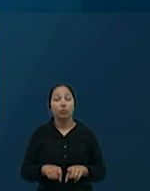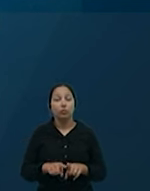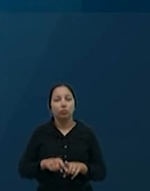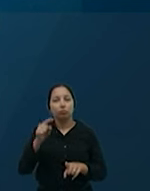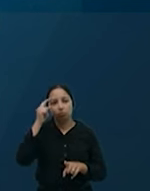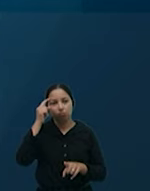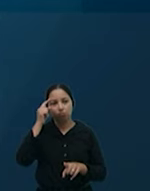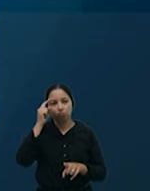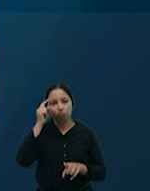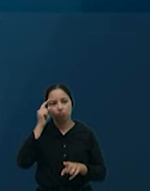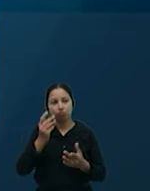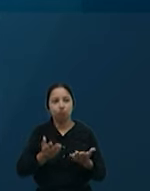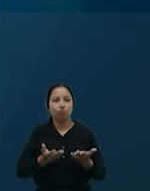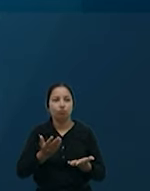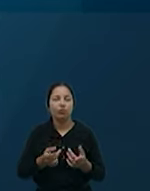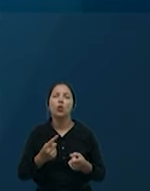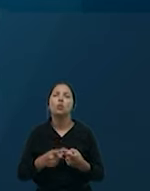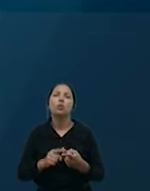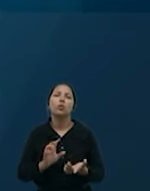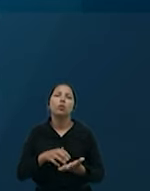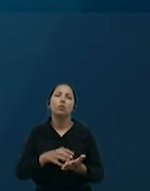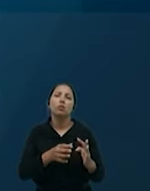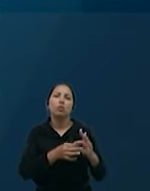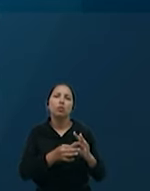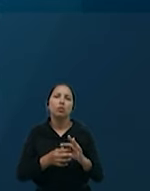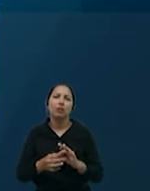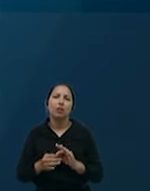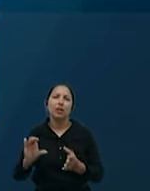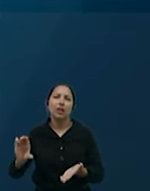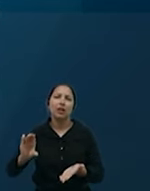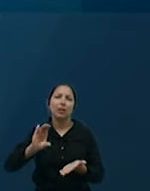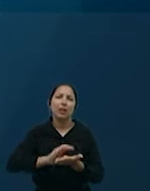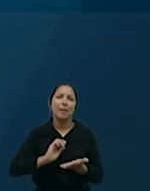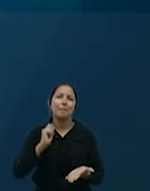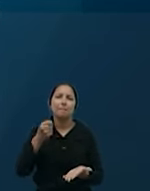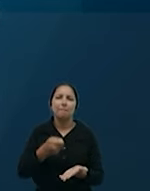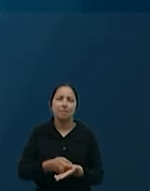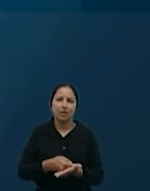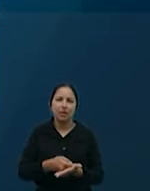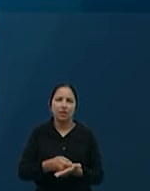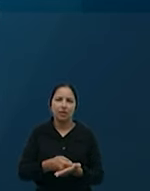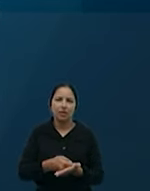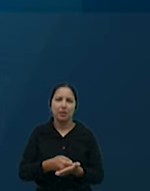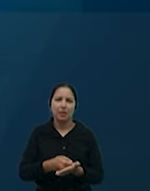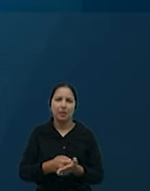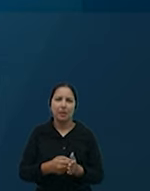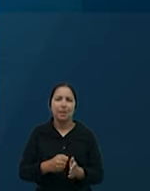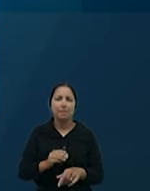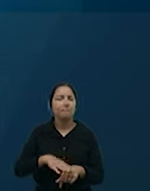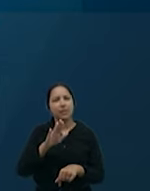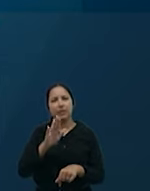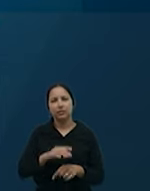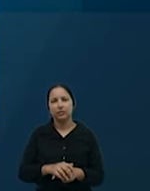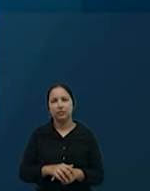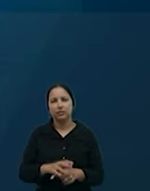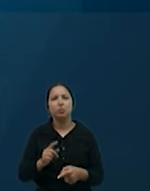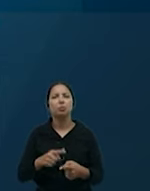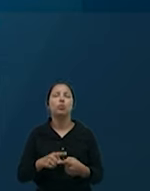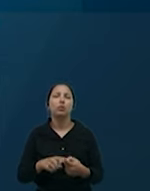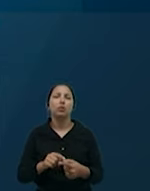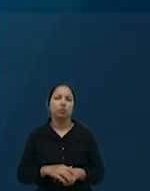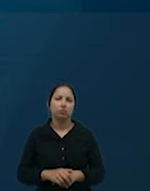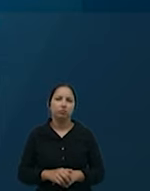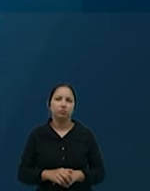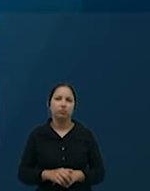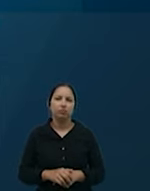pagar uma indenização por dano moral bem mais alta do que as outras pessoas? Por que que tem que chegar? Ah, mas